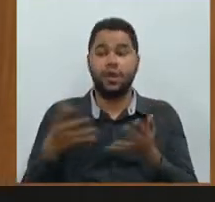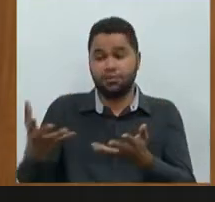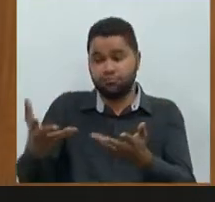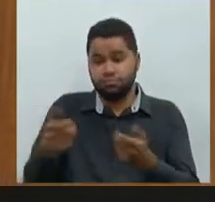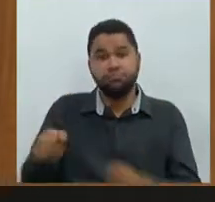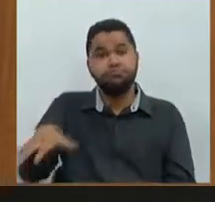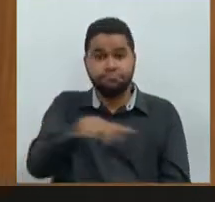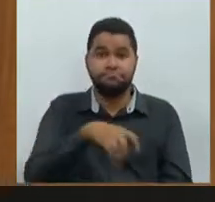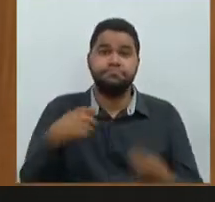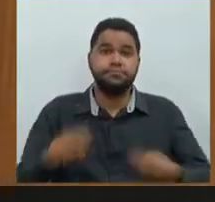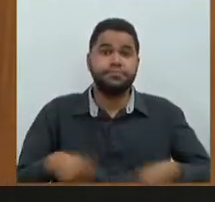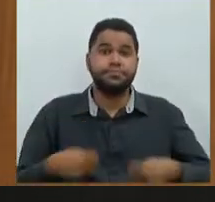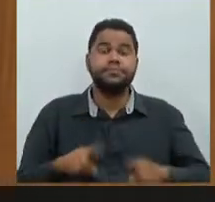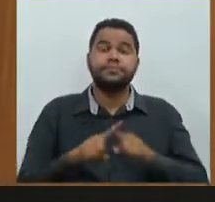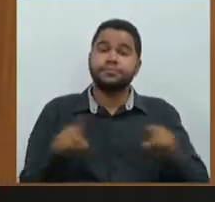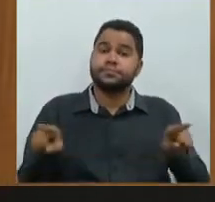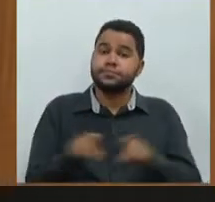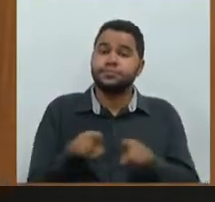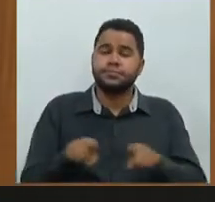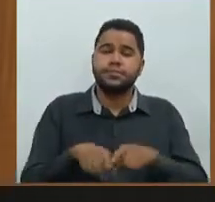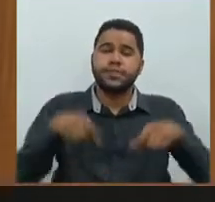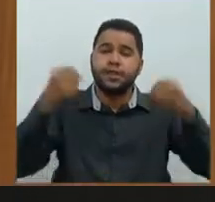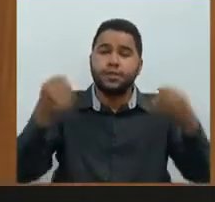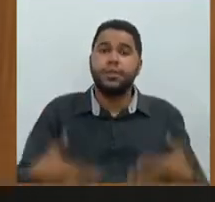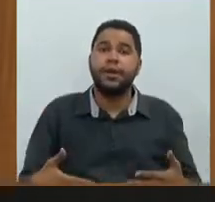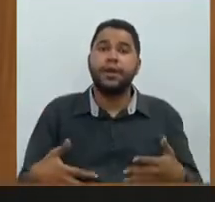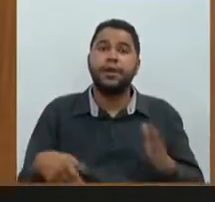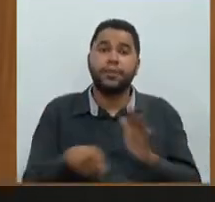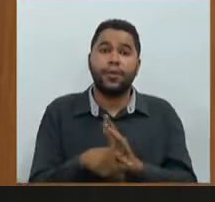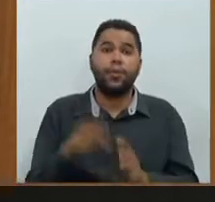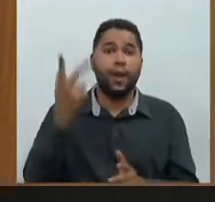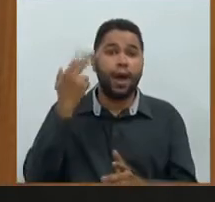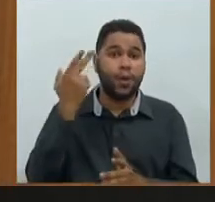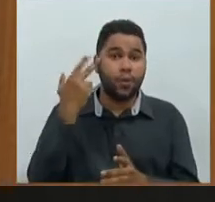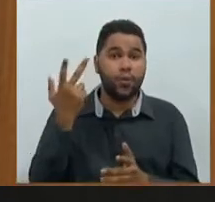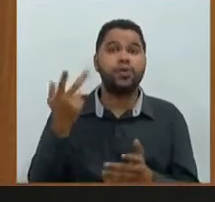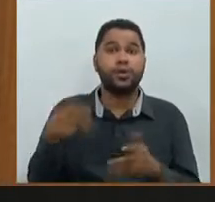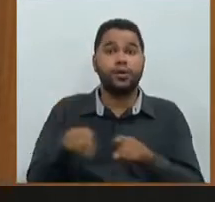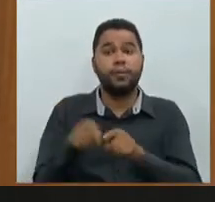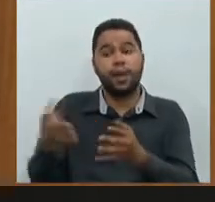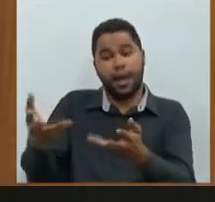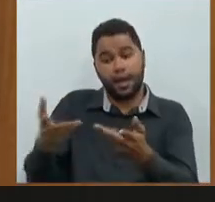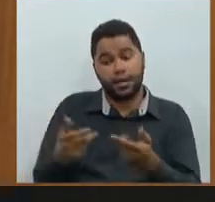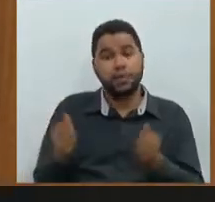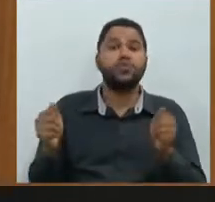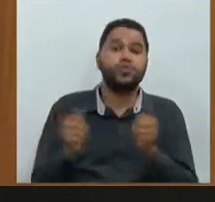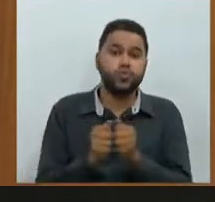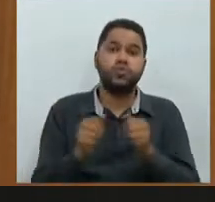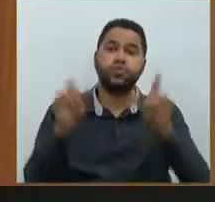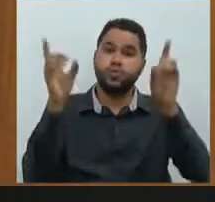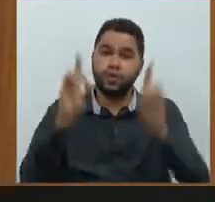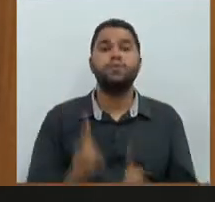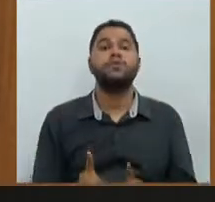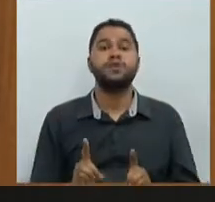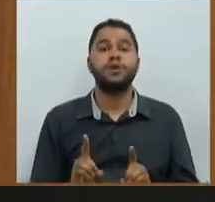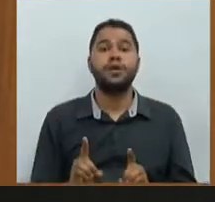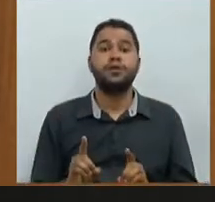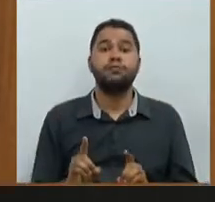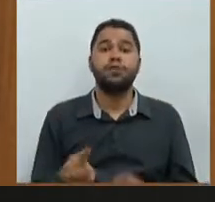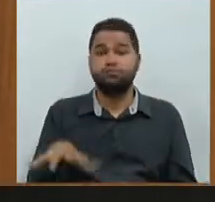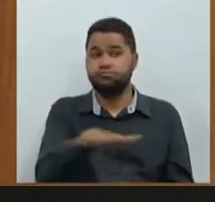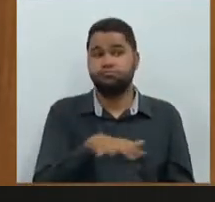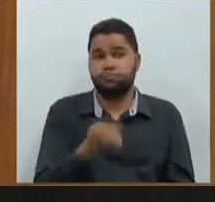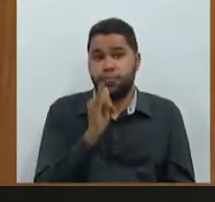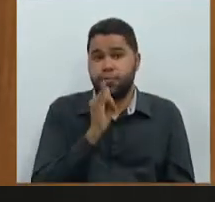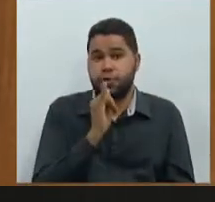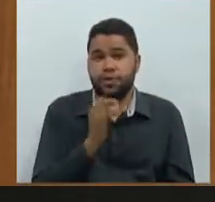precisa mesmo, mas precisamos também falar das escolas regulares que atendem esses alunos e expandir esse atendimento em relação à sala de recursos. Por